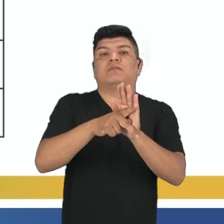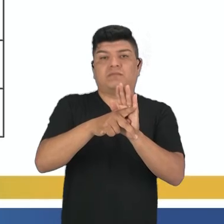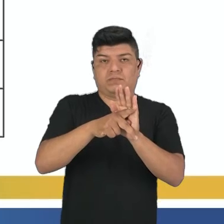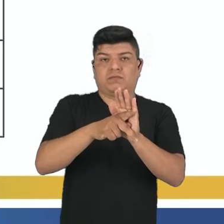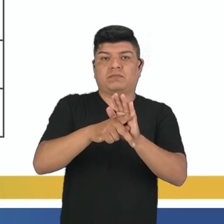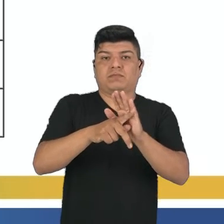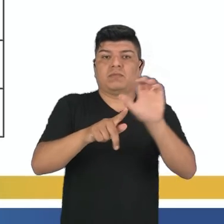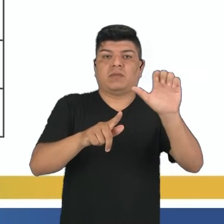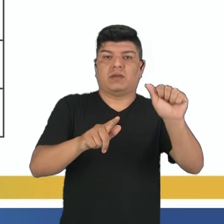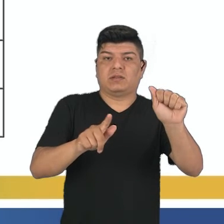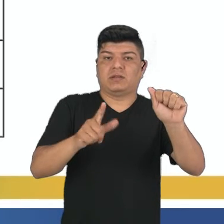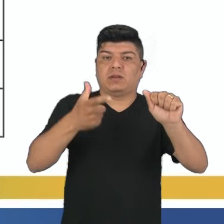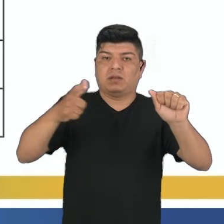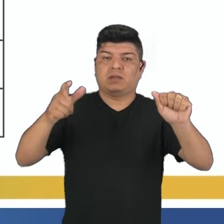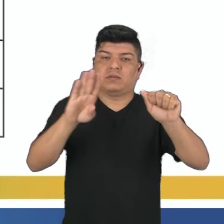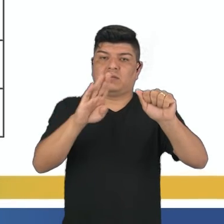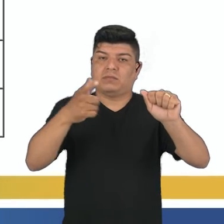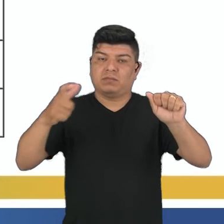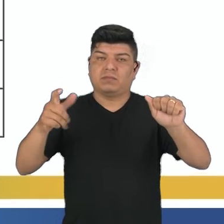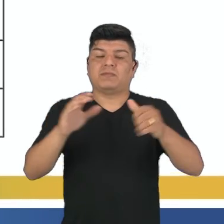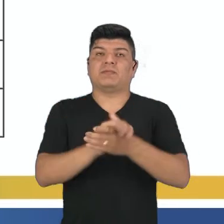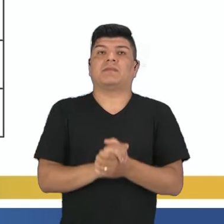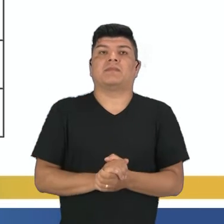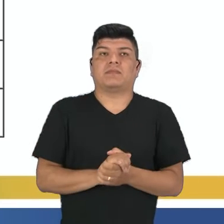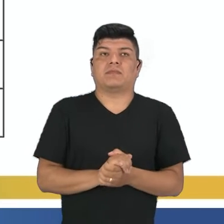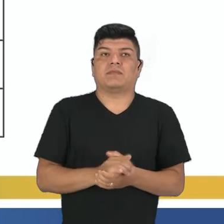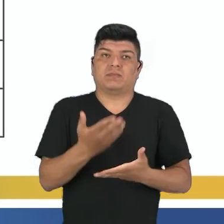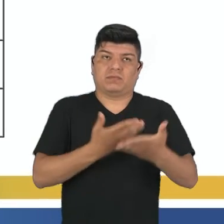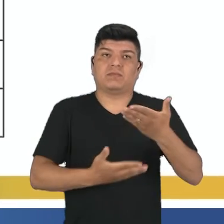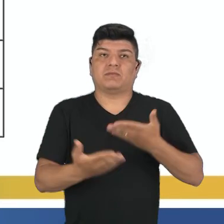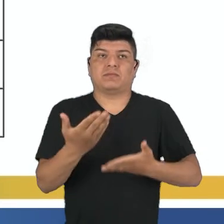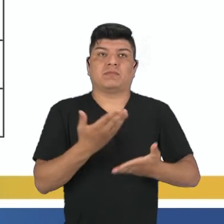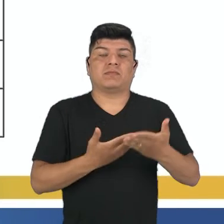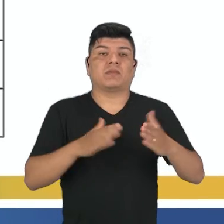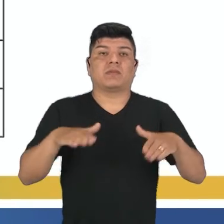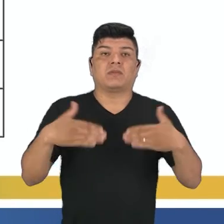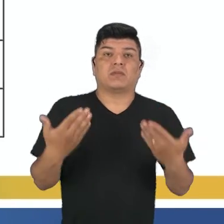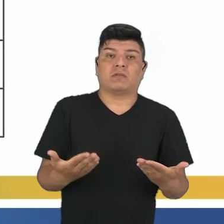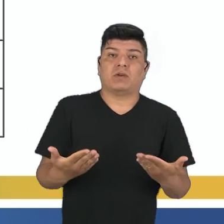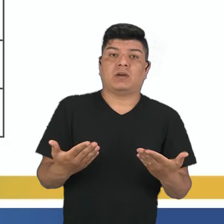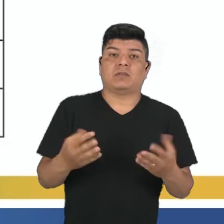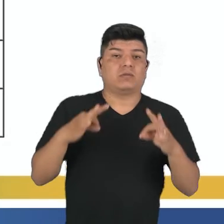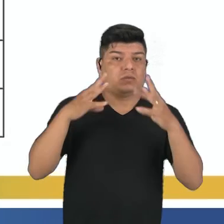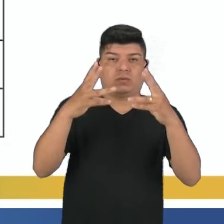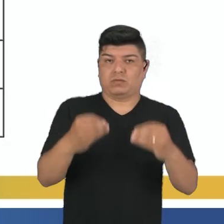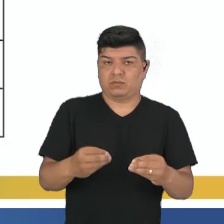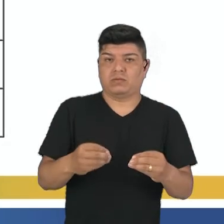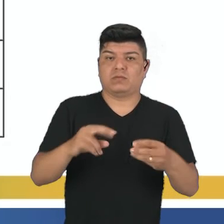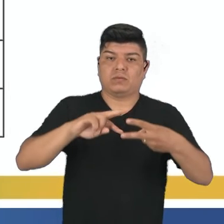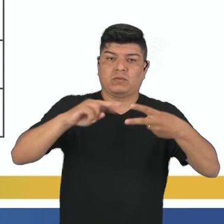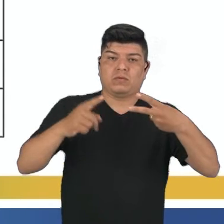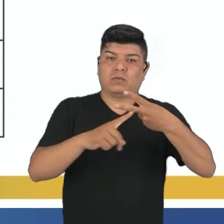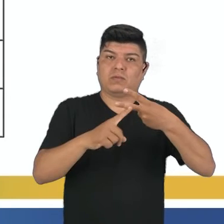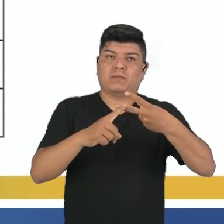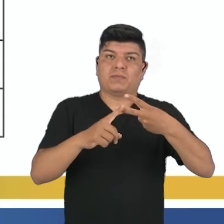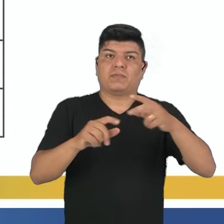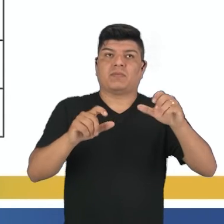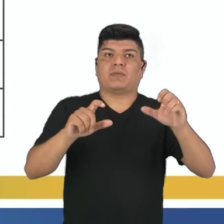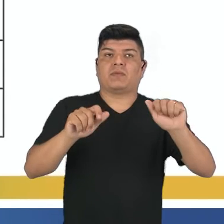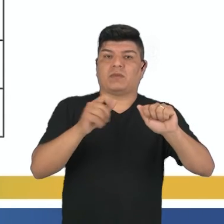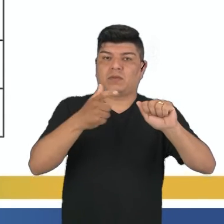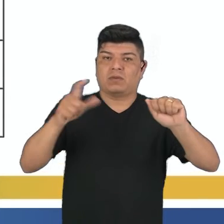indivíduo azão-bezão. Então, a gente distribui aí de forma quais são todos os alelos. Azão,